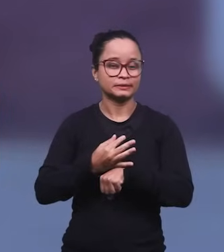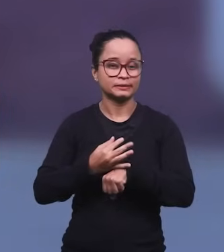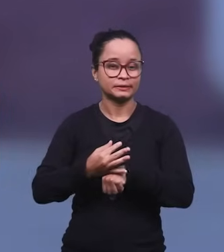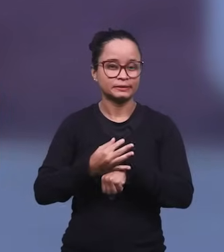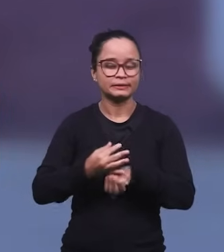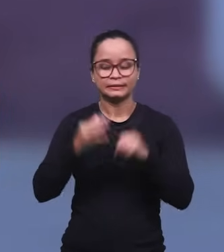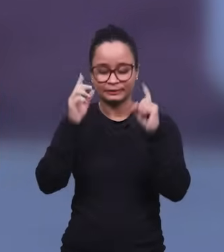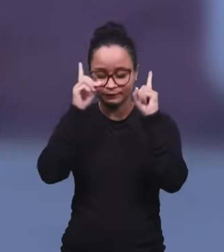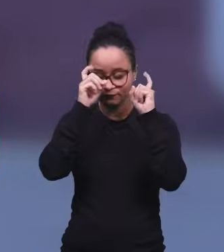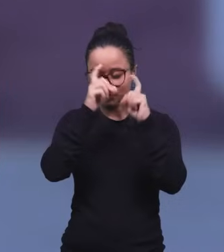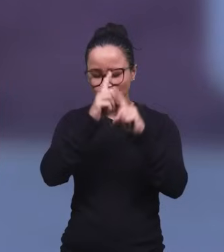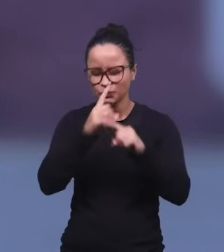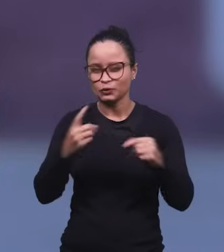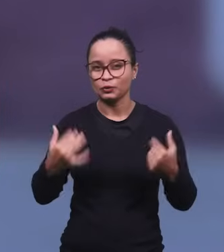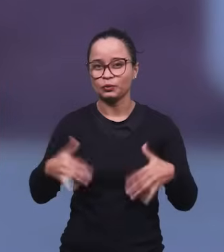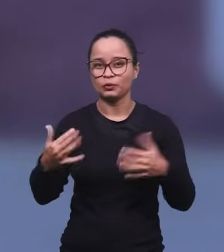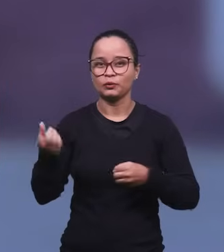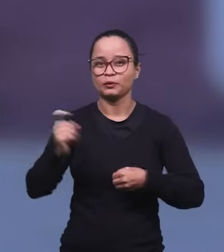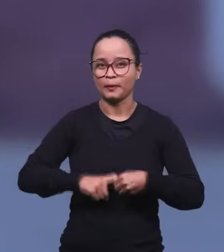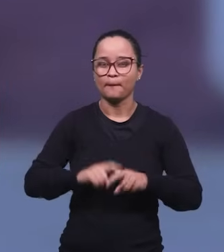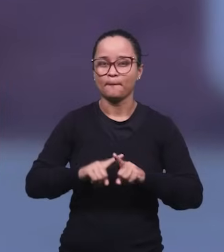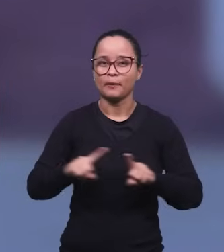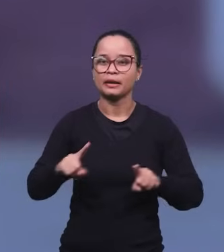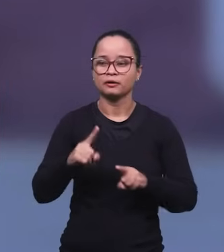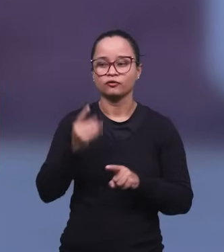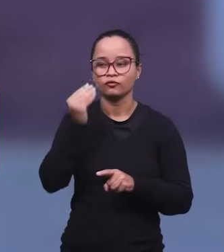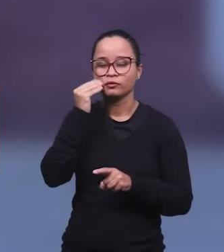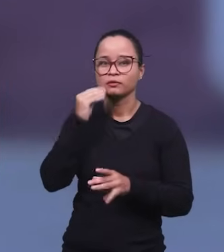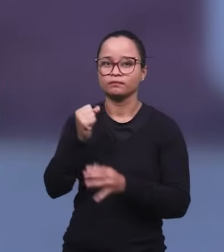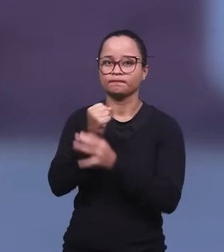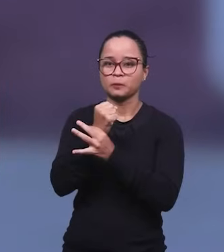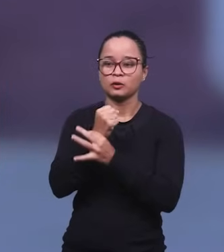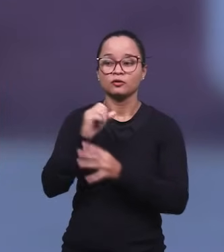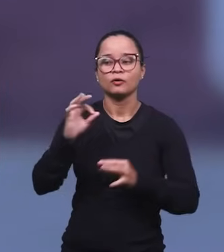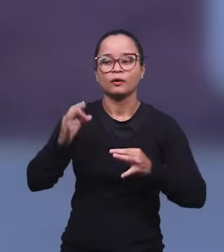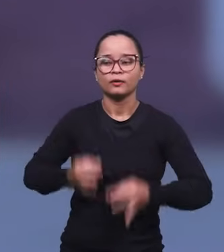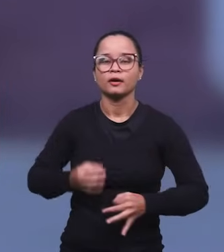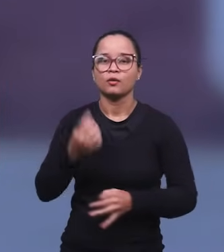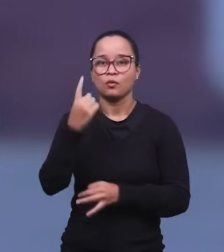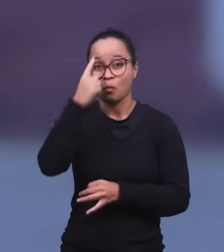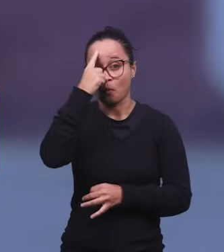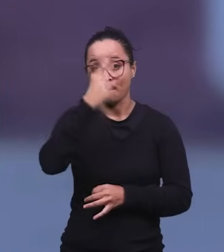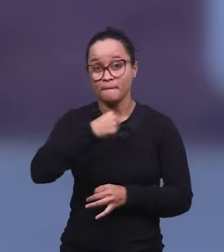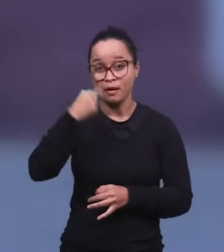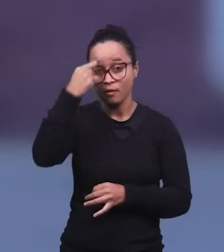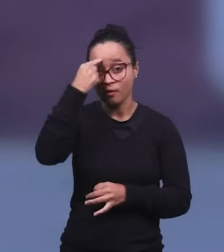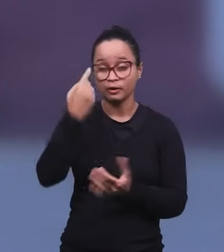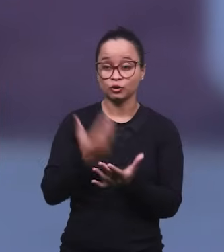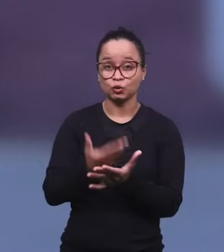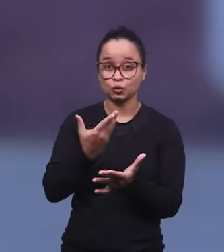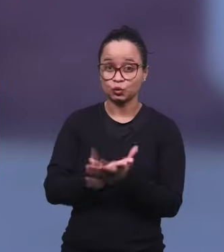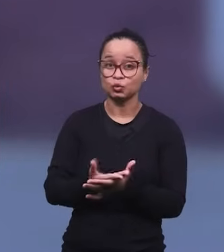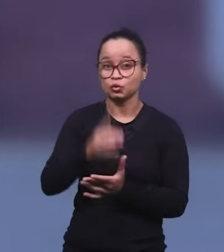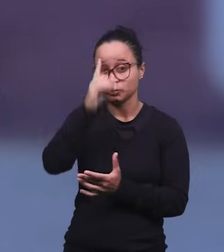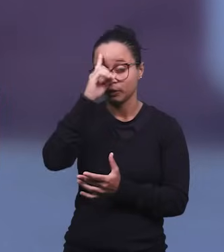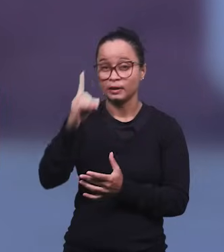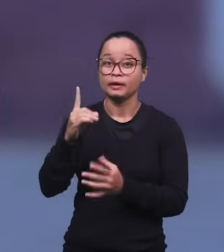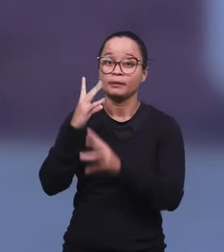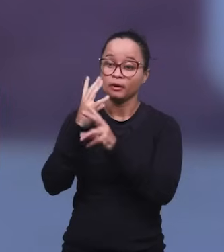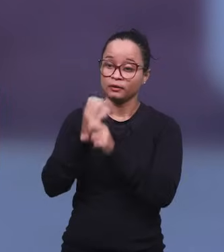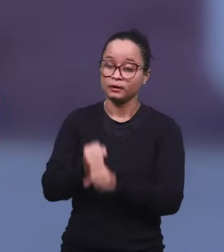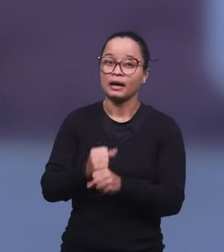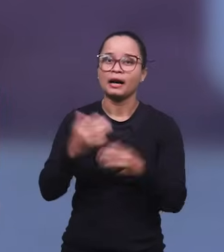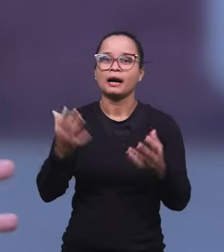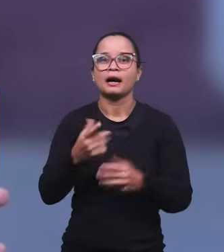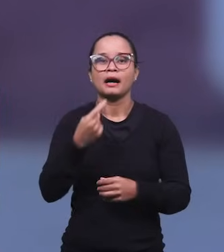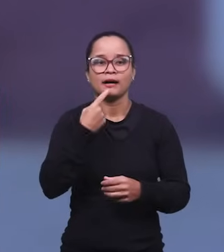é difícil retomar. Mas a gente busca garantir 1 hora de estudos por dia para fazer essa revisão. E